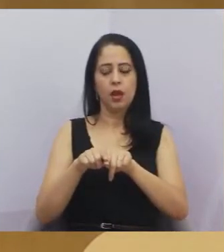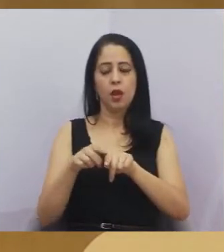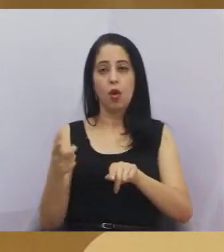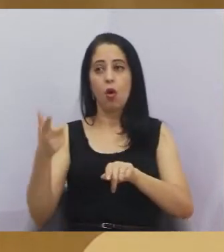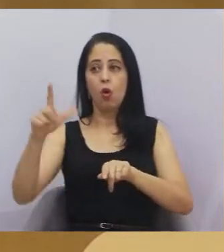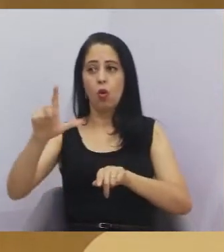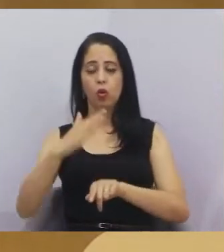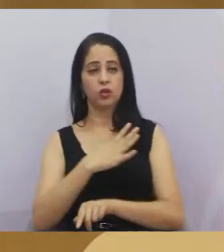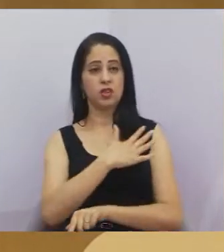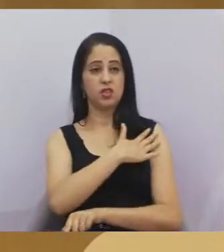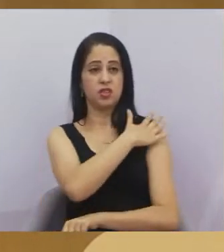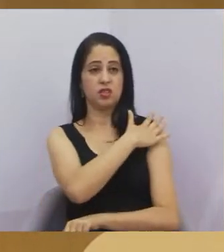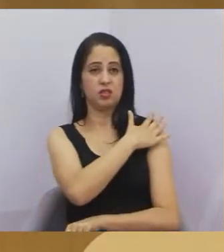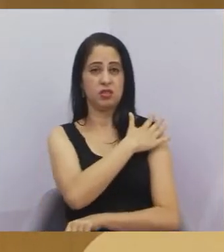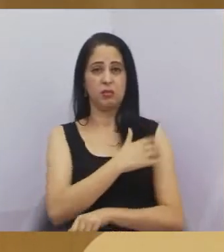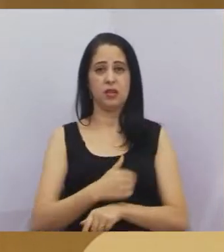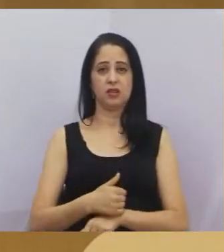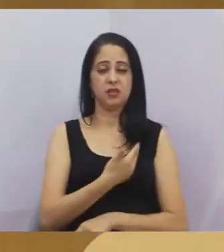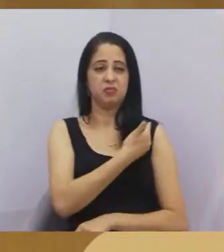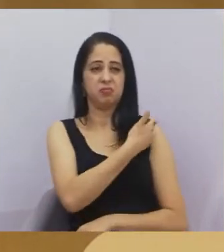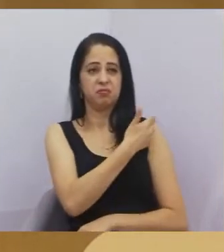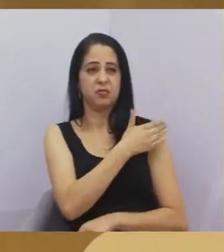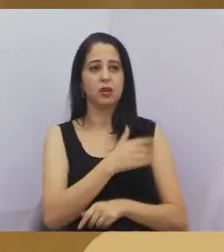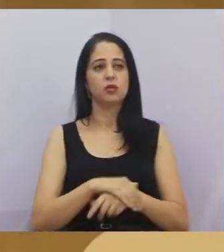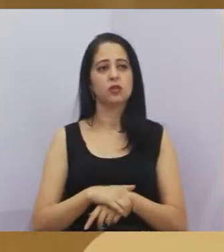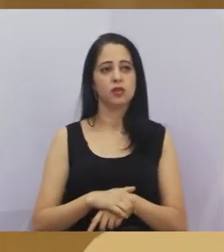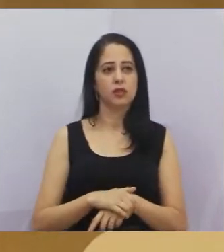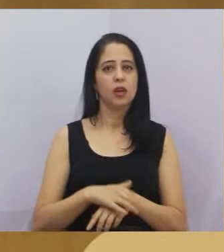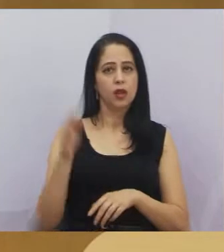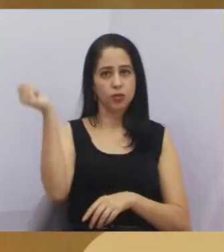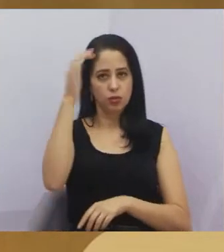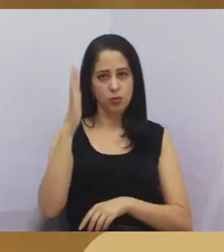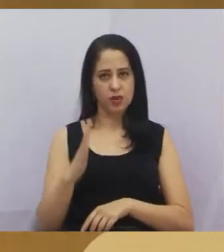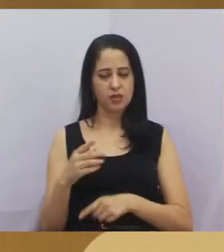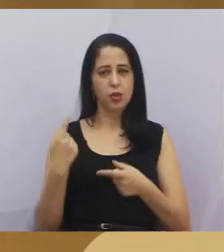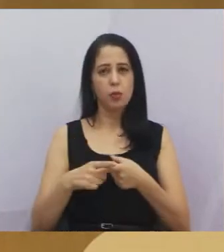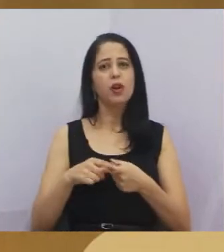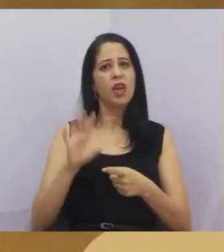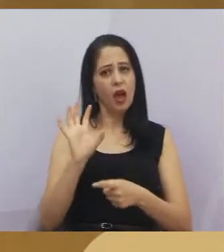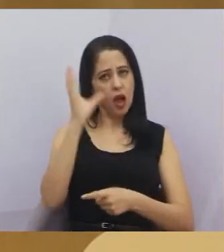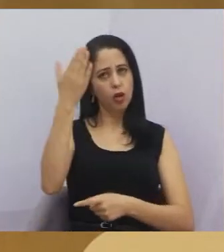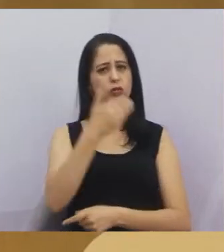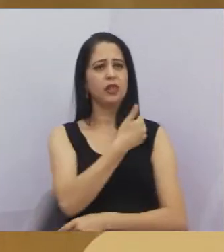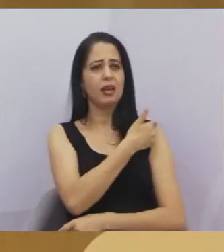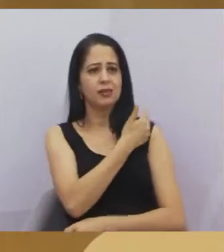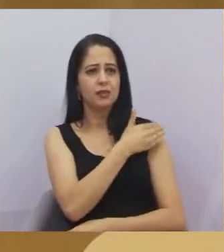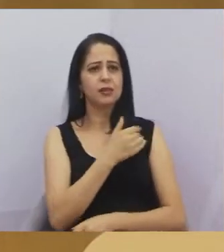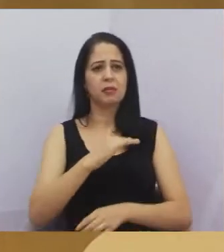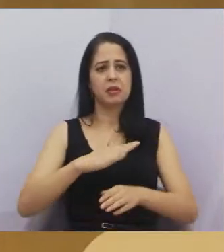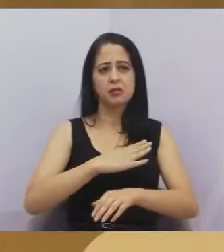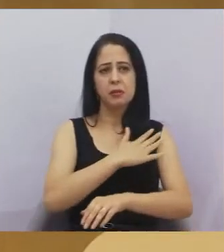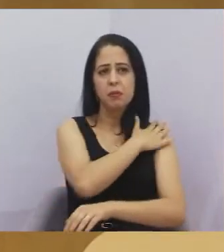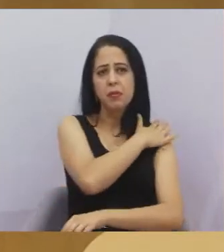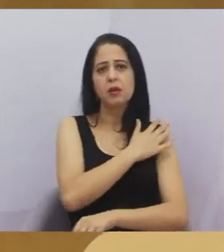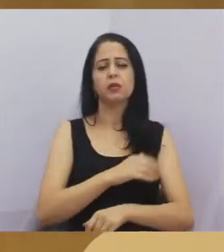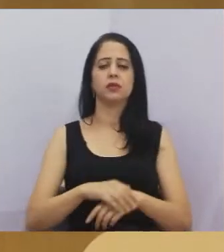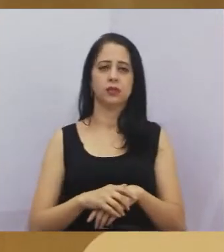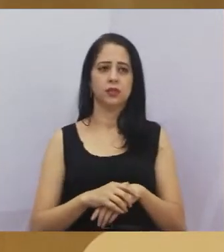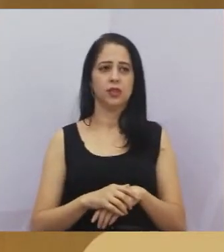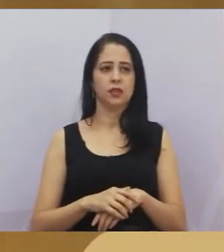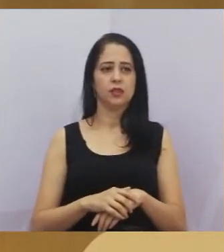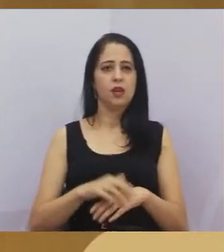que nós temos no nosso país. E a discriminação que salta aos olhos, né? Todos conhecem aqui